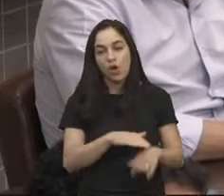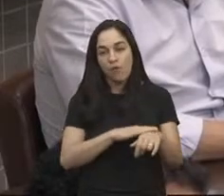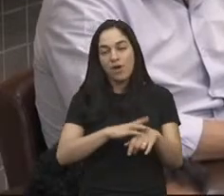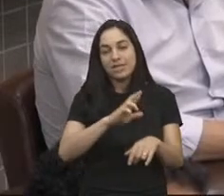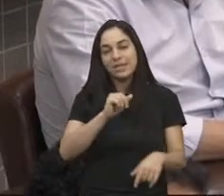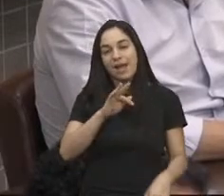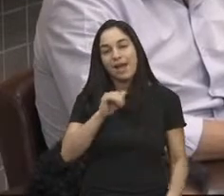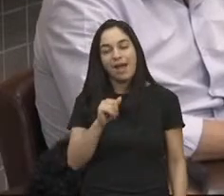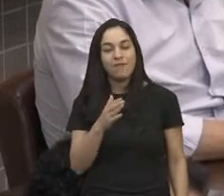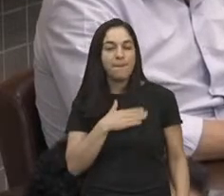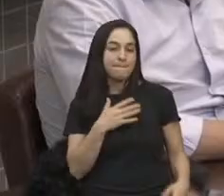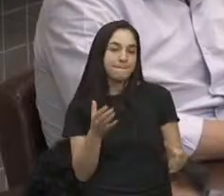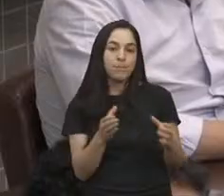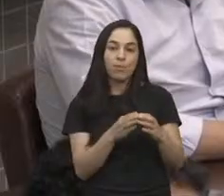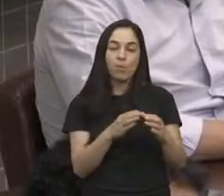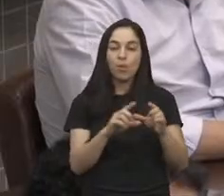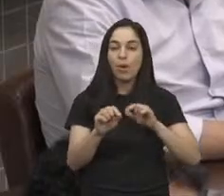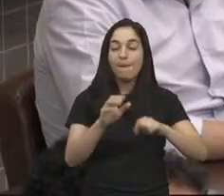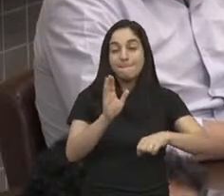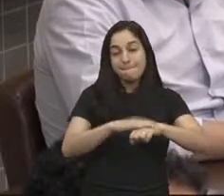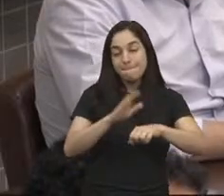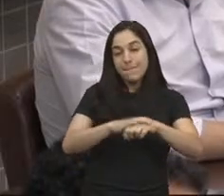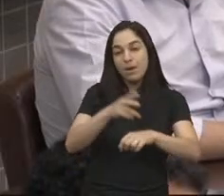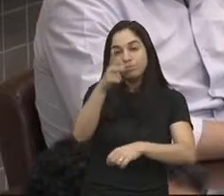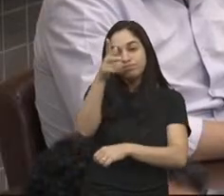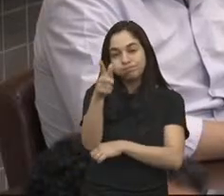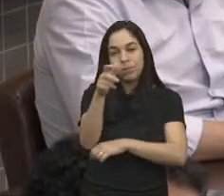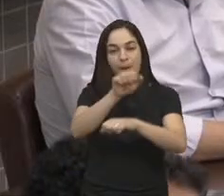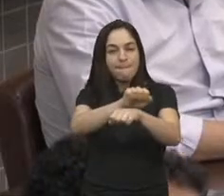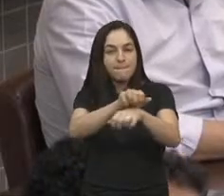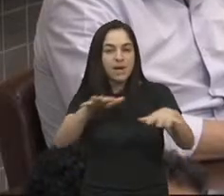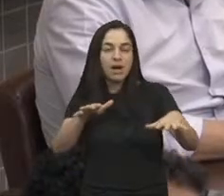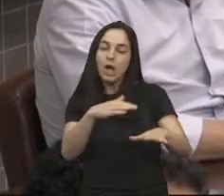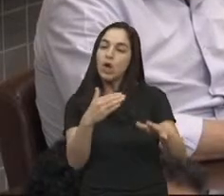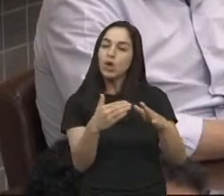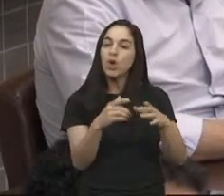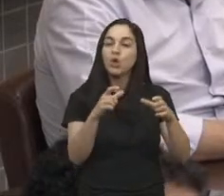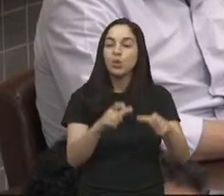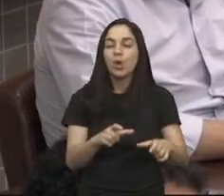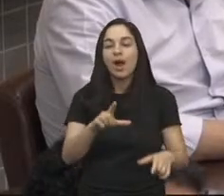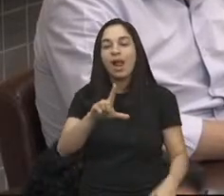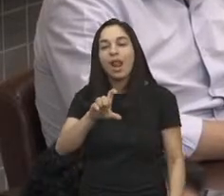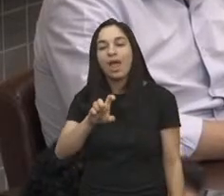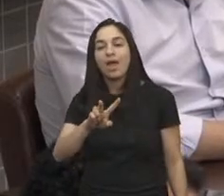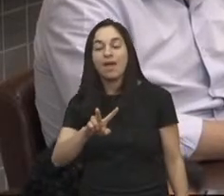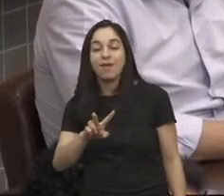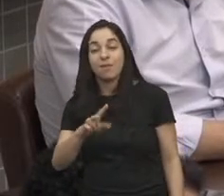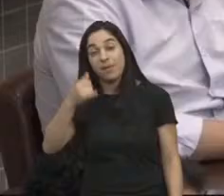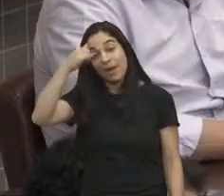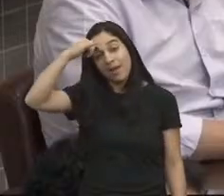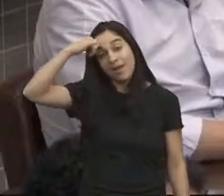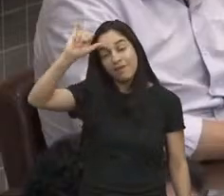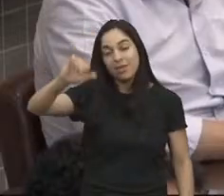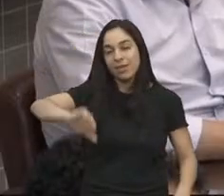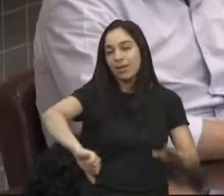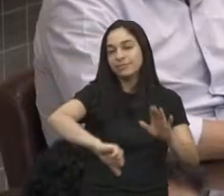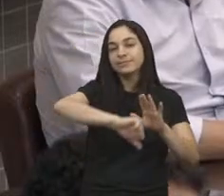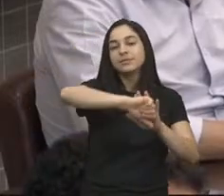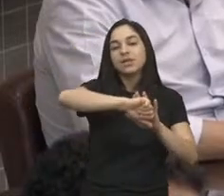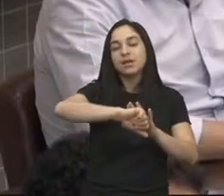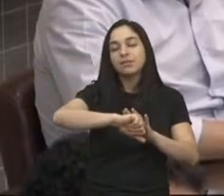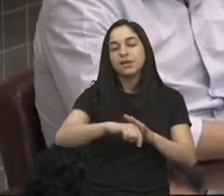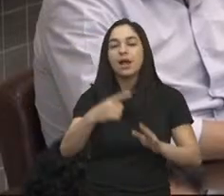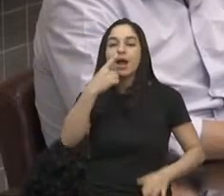poder ampliar a estrutura de câmeras do COI 2.0 para que estejam em todos os leves, para inibir essa atuação do ato infracionário de